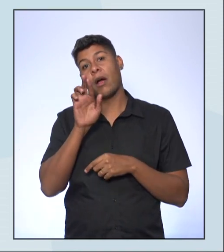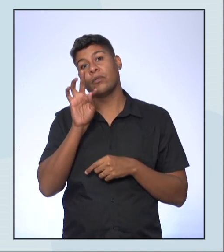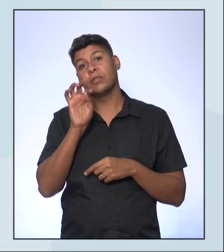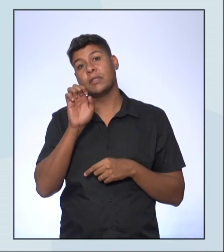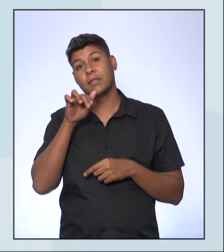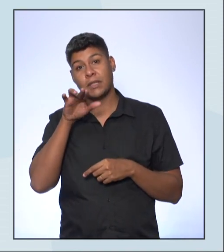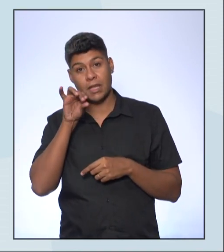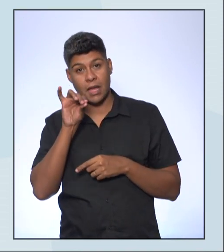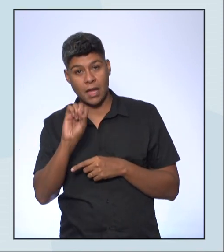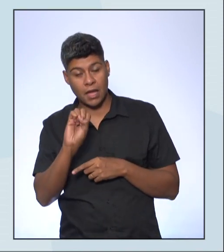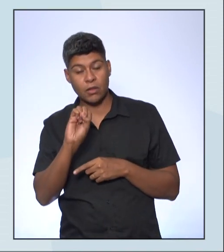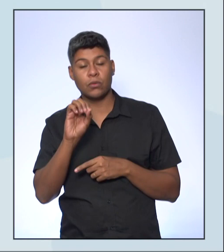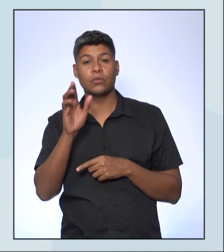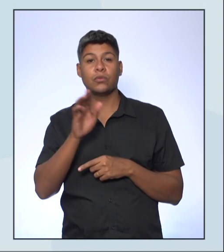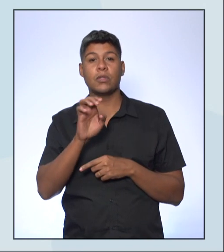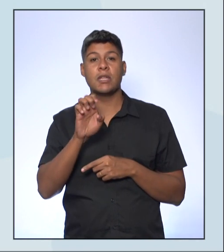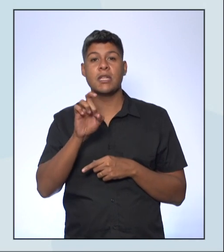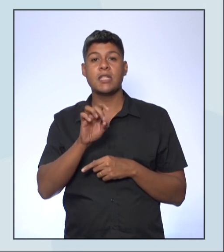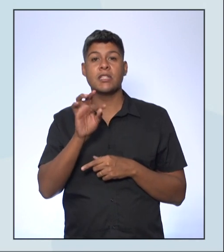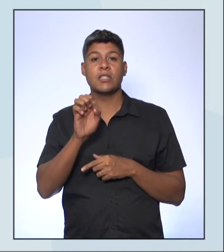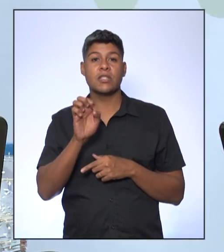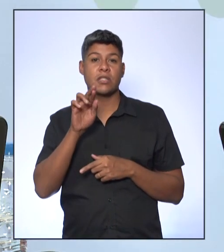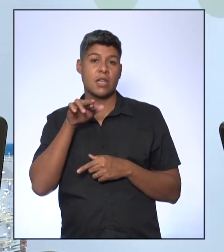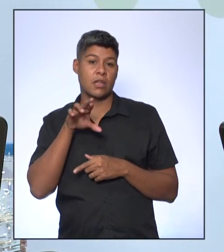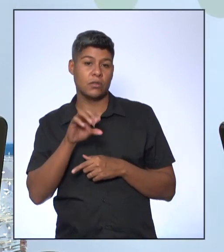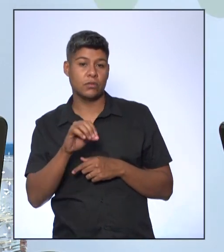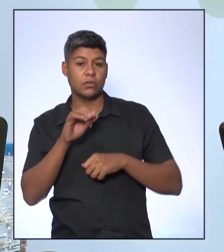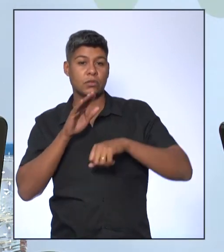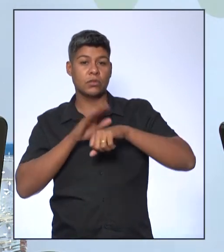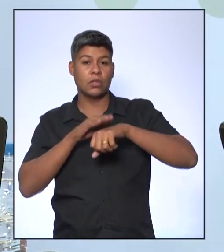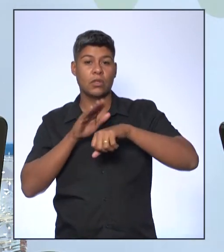né? Alternos externos, isso. E Isso. toda vez que eu ouço alternos, eles são